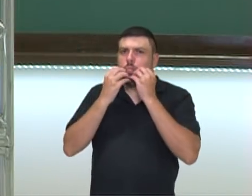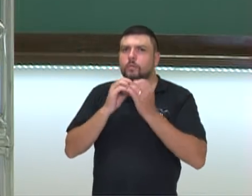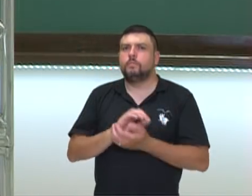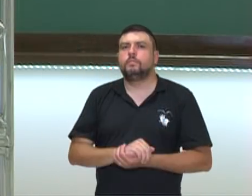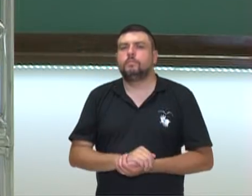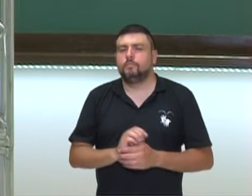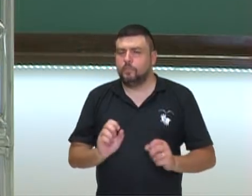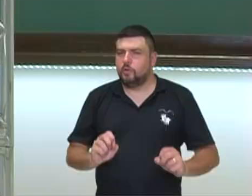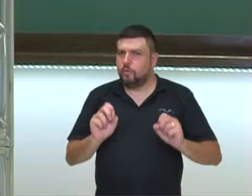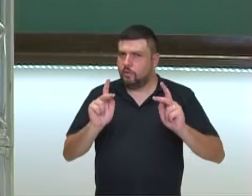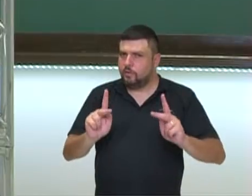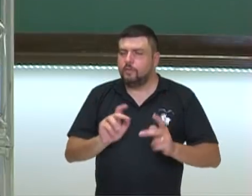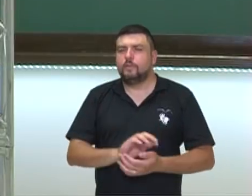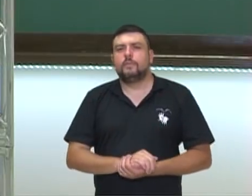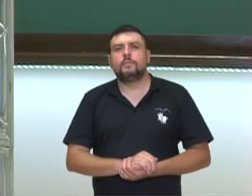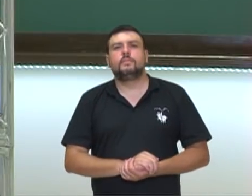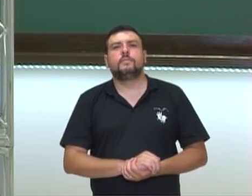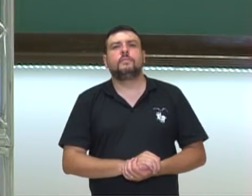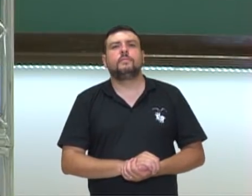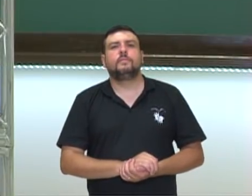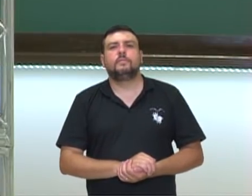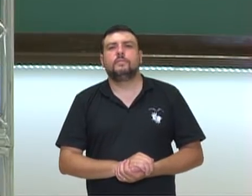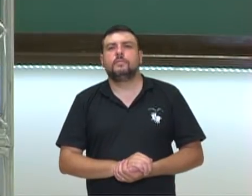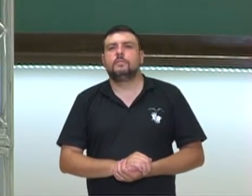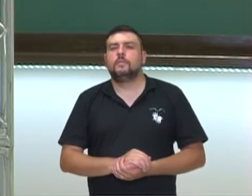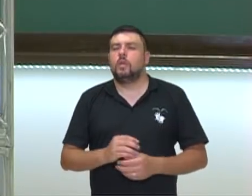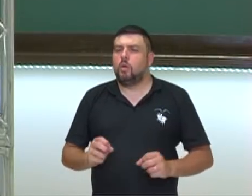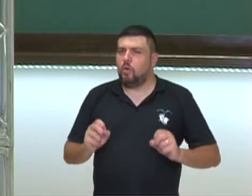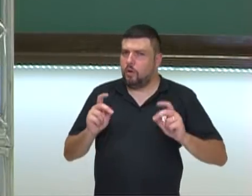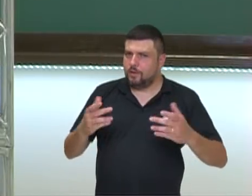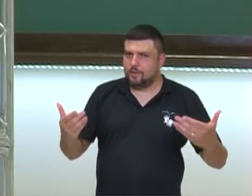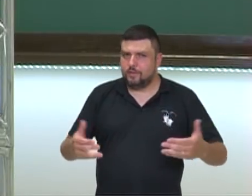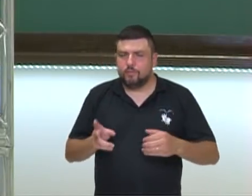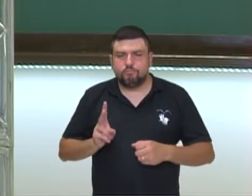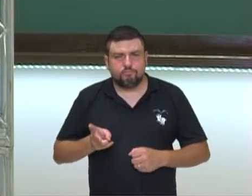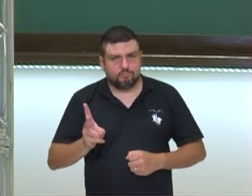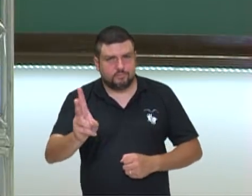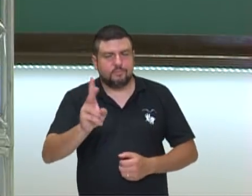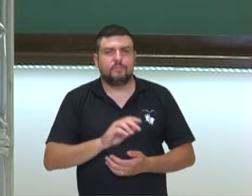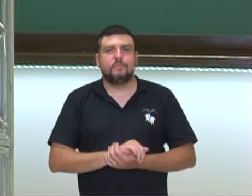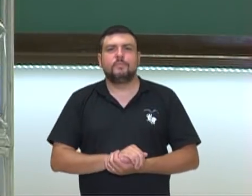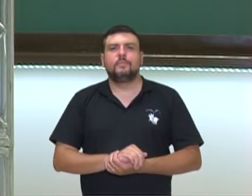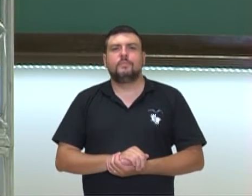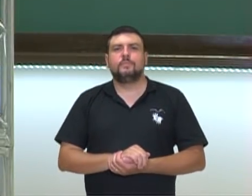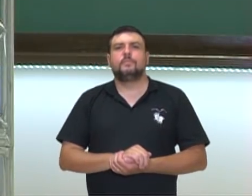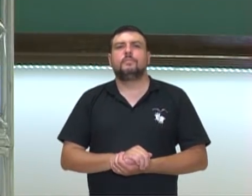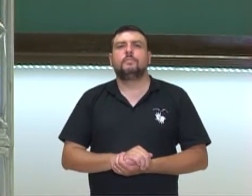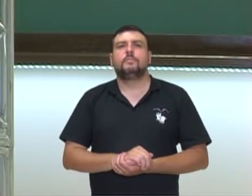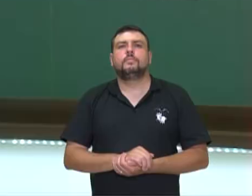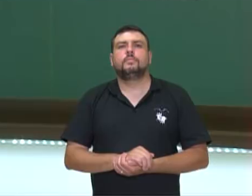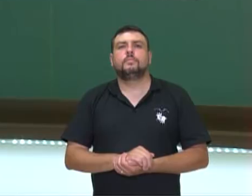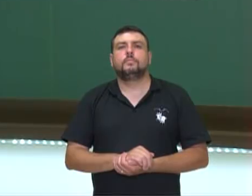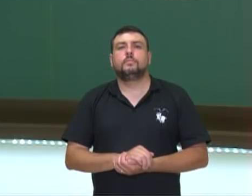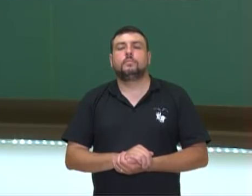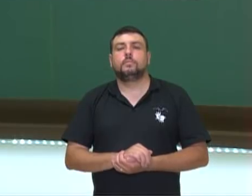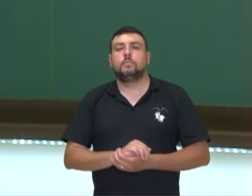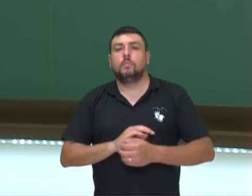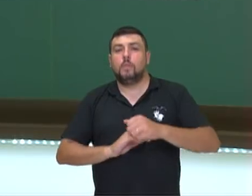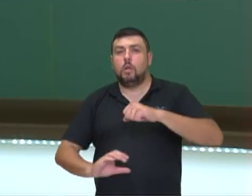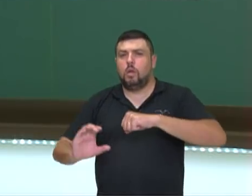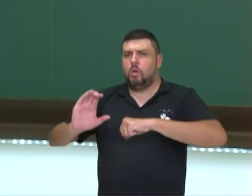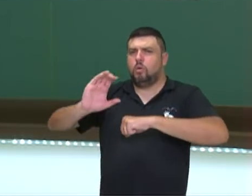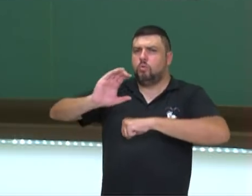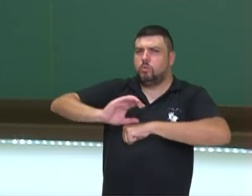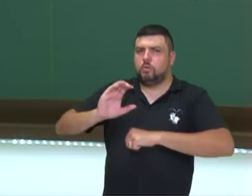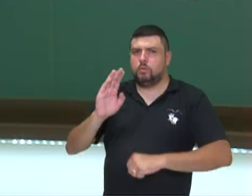Conseguiu responder esse exercício? Muito bem, isso aí. Vamos continuar então. Aí, ó, a Constituição do Brasil, já